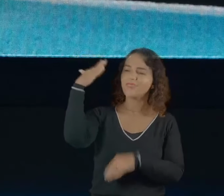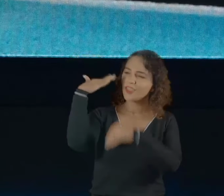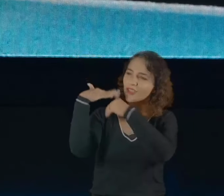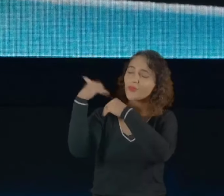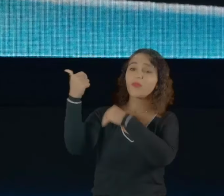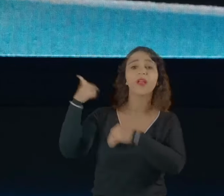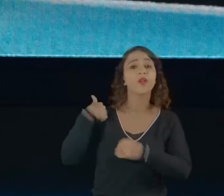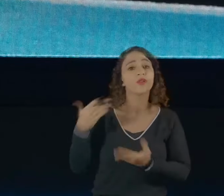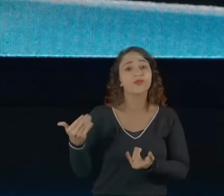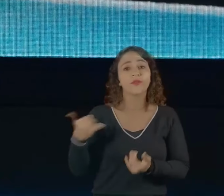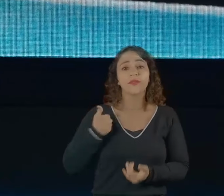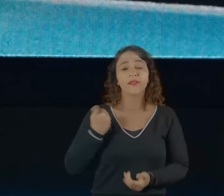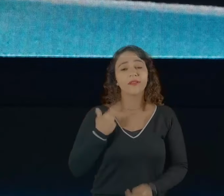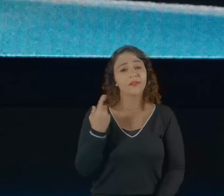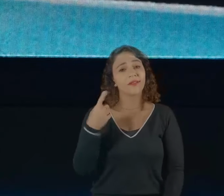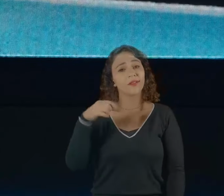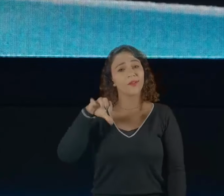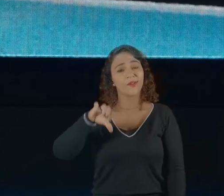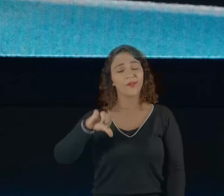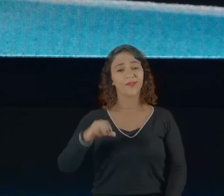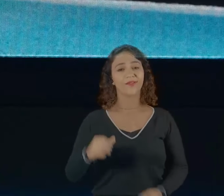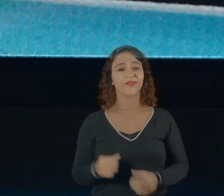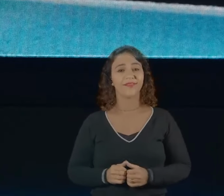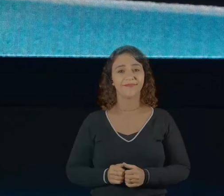Eu era um jovem de 19 anos,